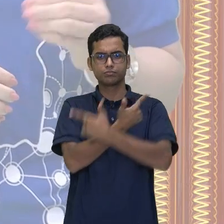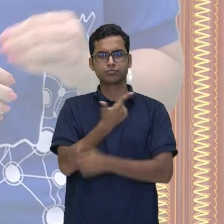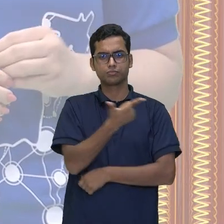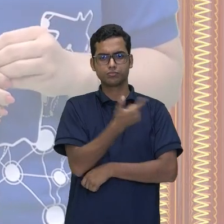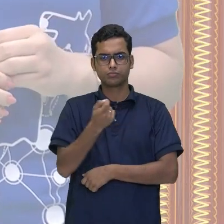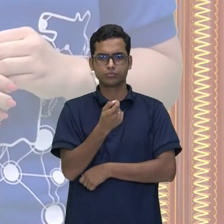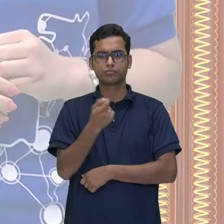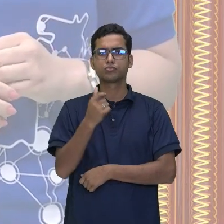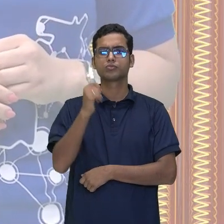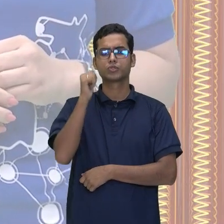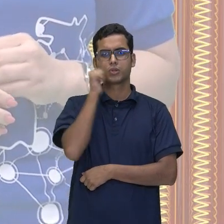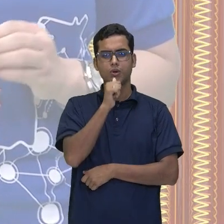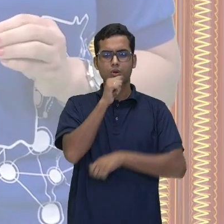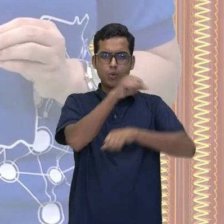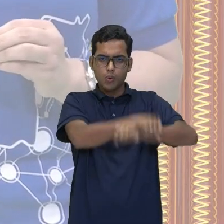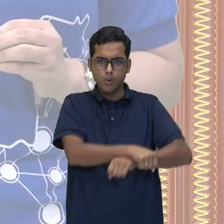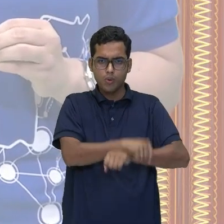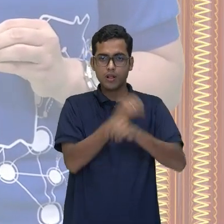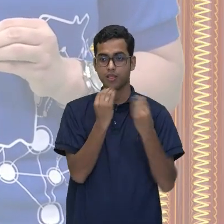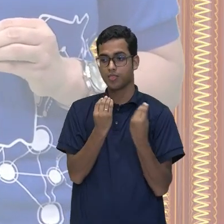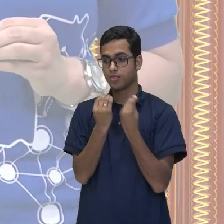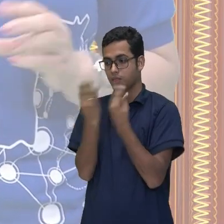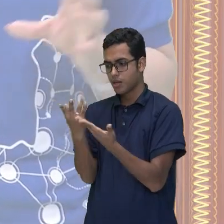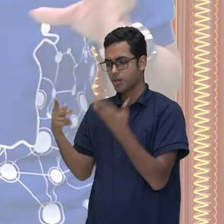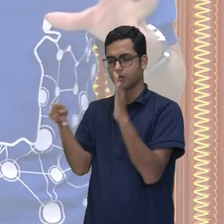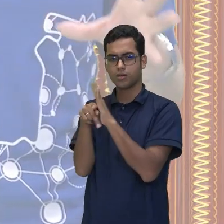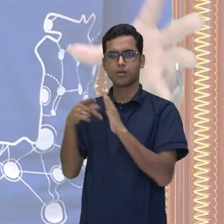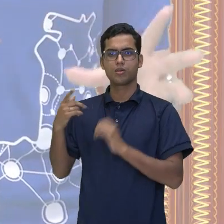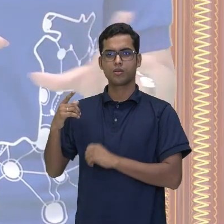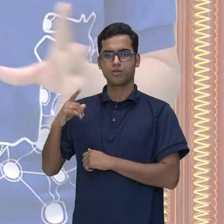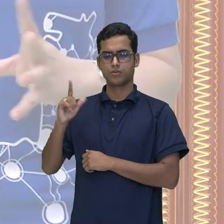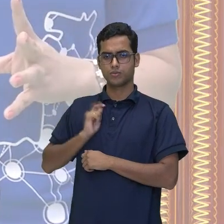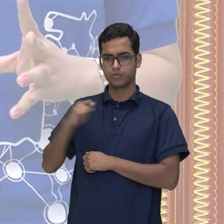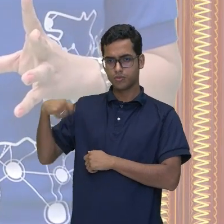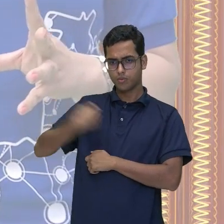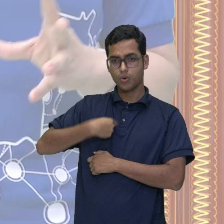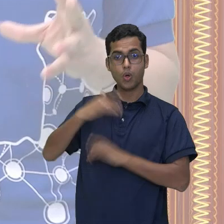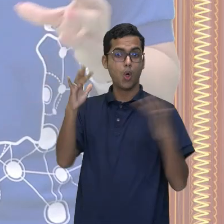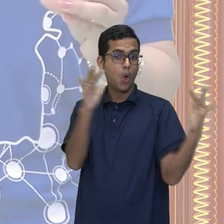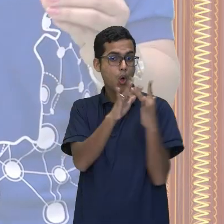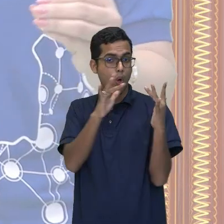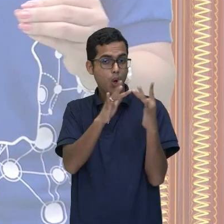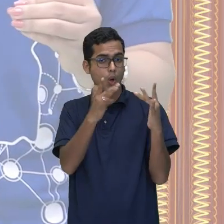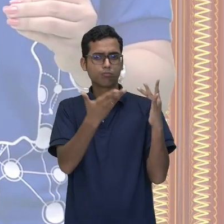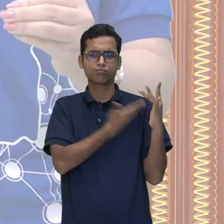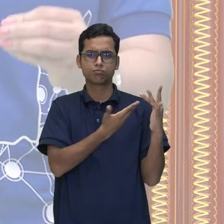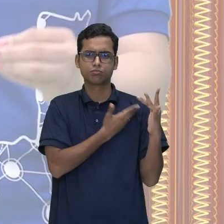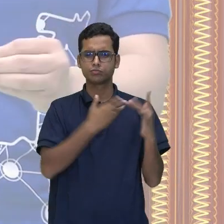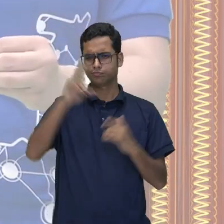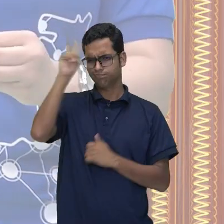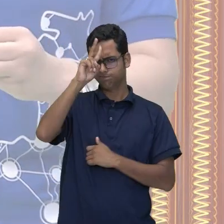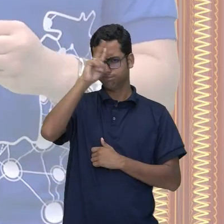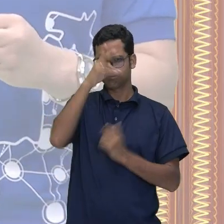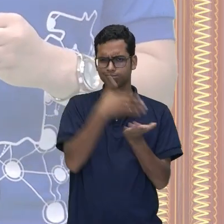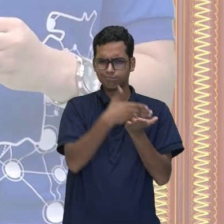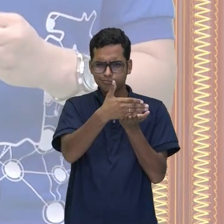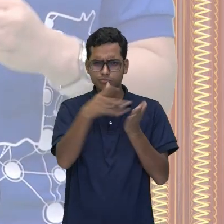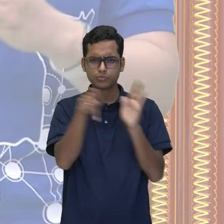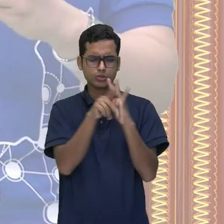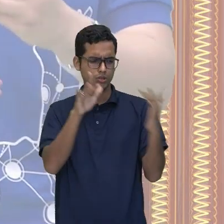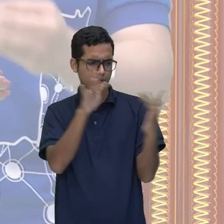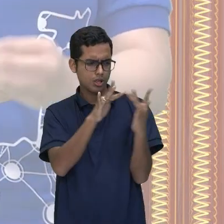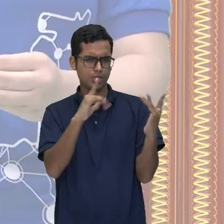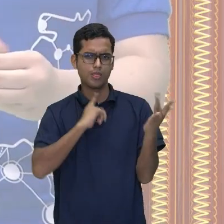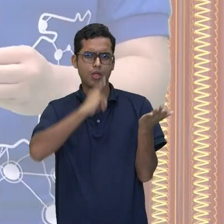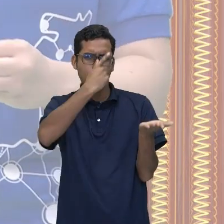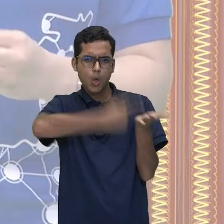escravizadas entregues aos espanhóis durante o contato amistoso. Lembra que eu falei há pouco para vocês que inicialmente houve um acordo,